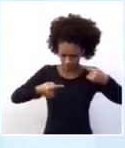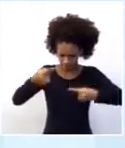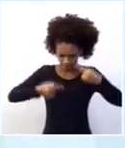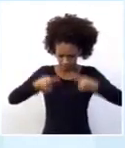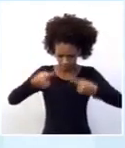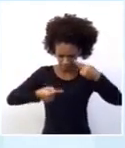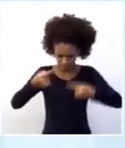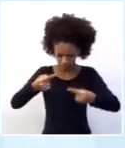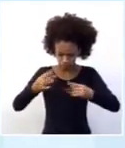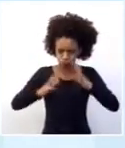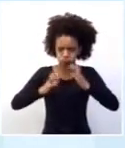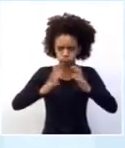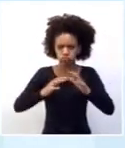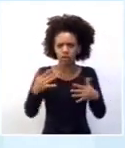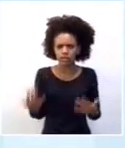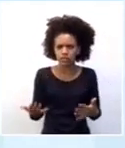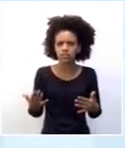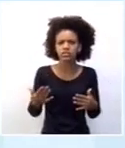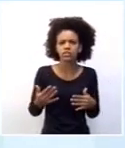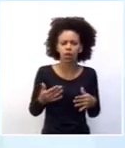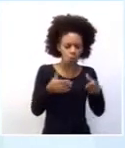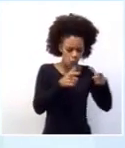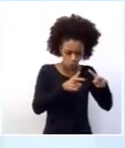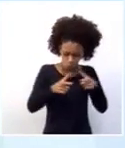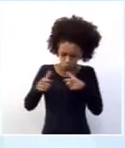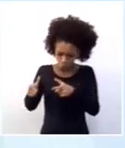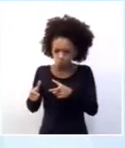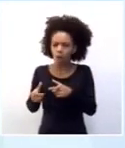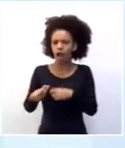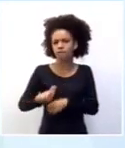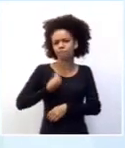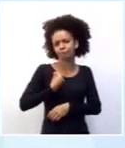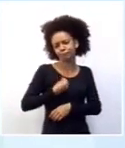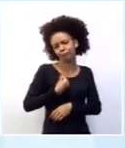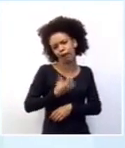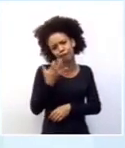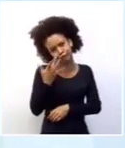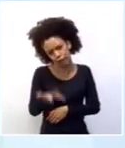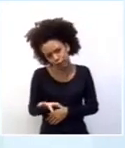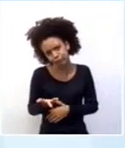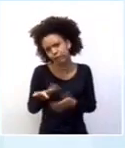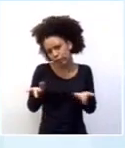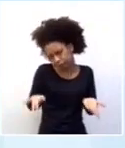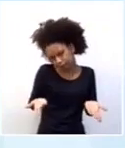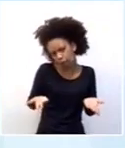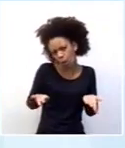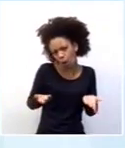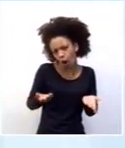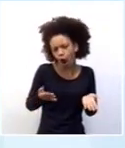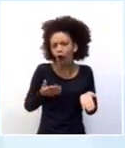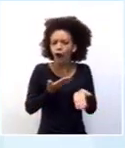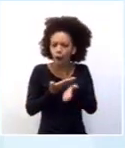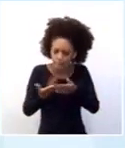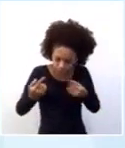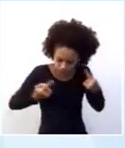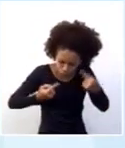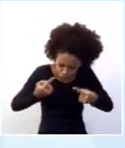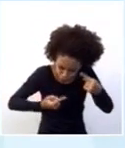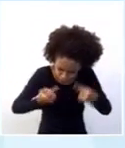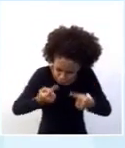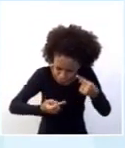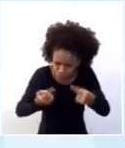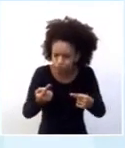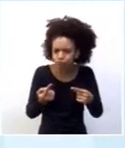terras mais produtivas, as regiões de mais fácil habitação, vira uma questão de debate e de disputa entre